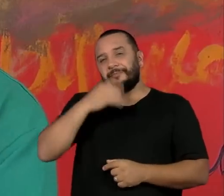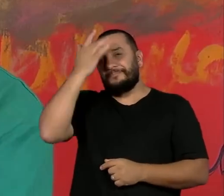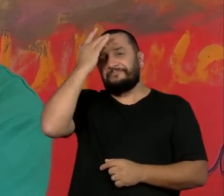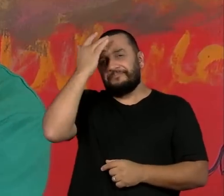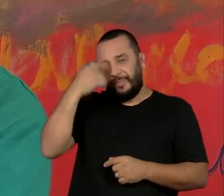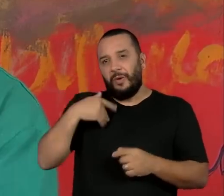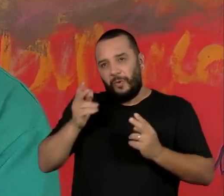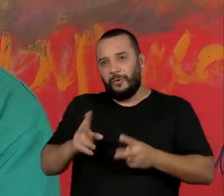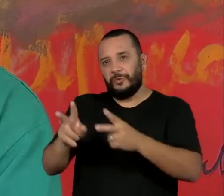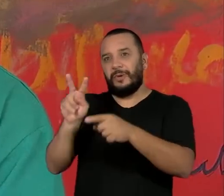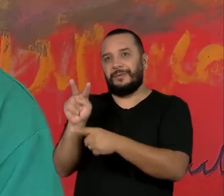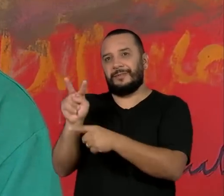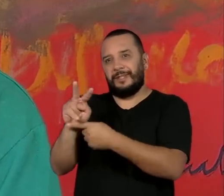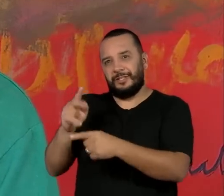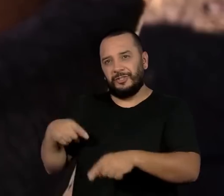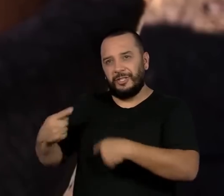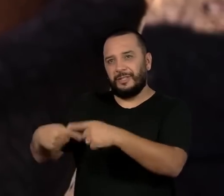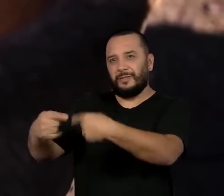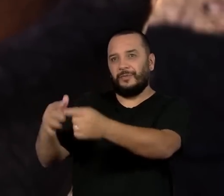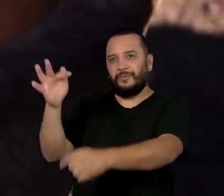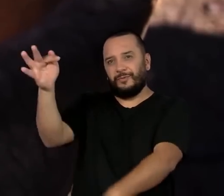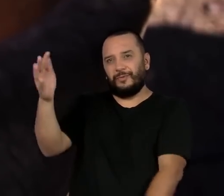para outra geração que vai vir, né?